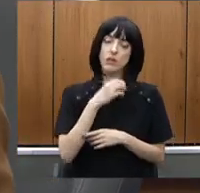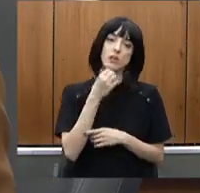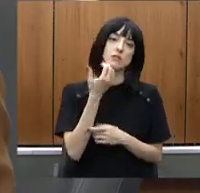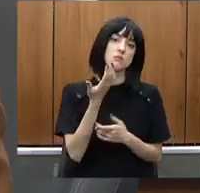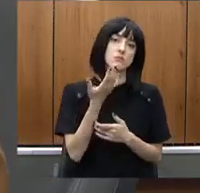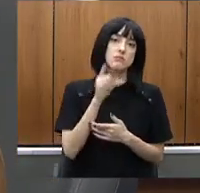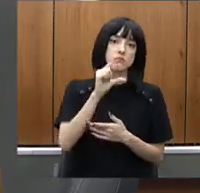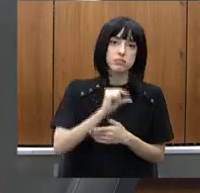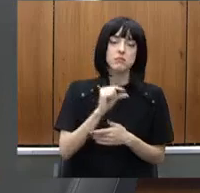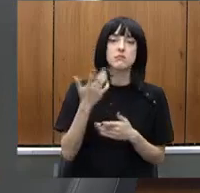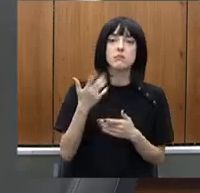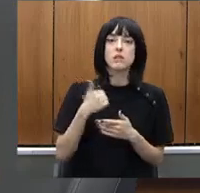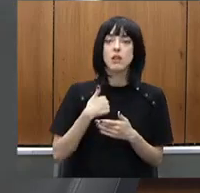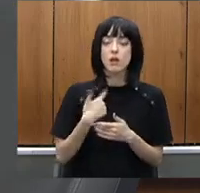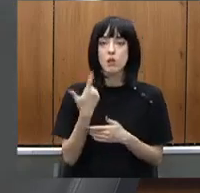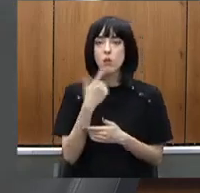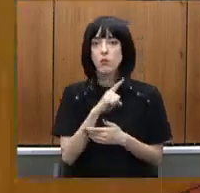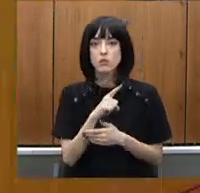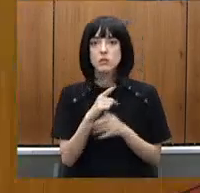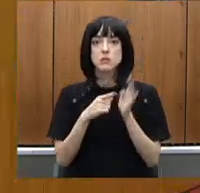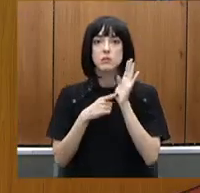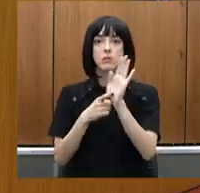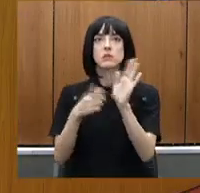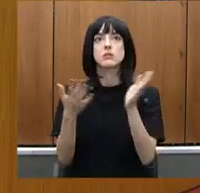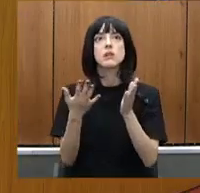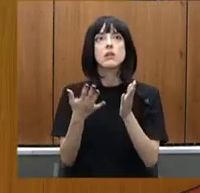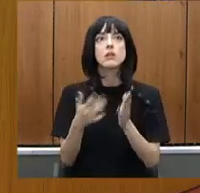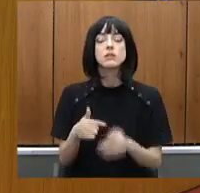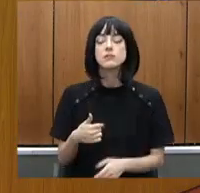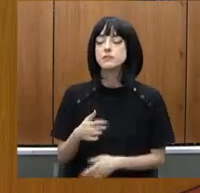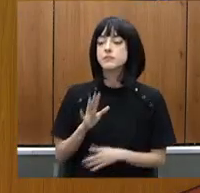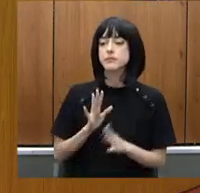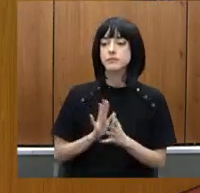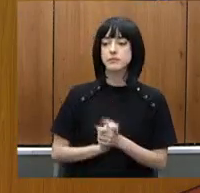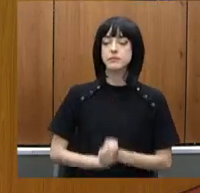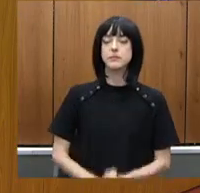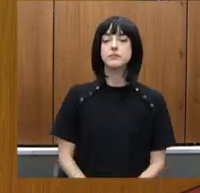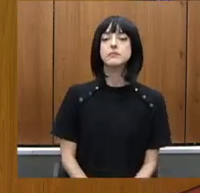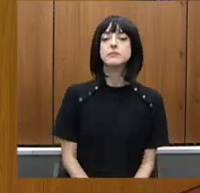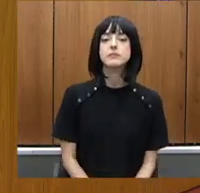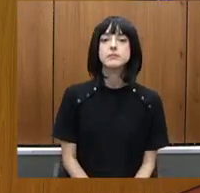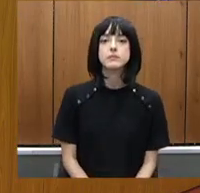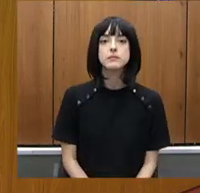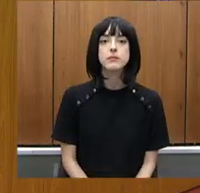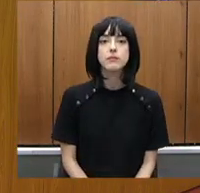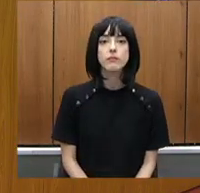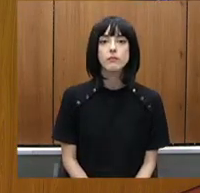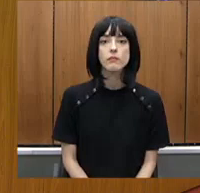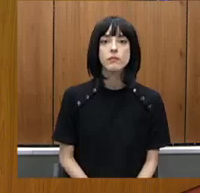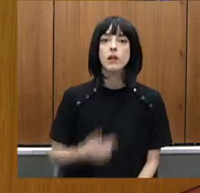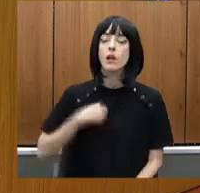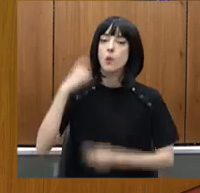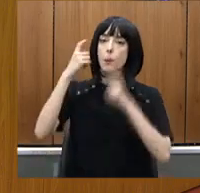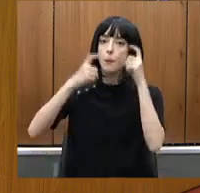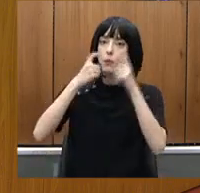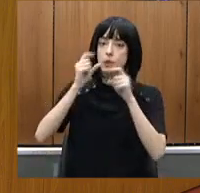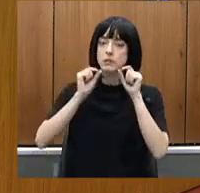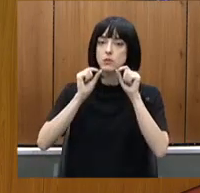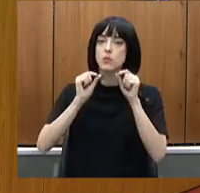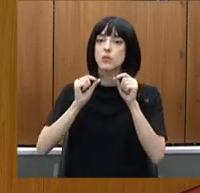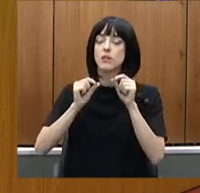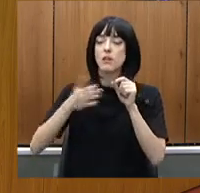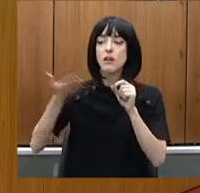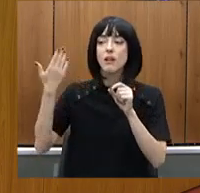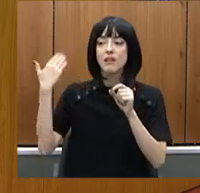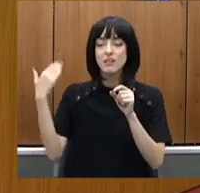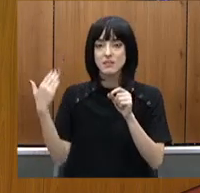eu consigo mostrar a minha preocupação Comandante é exatamente por essa já foi no outro Assembleia fiscaliza isso é porque a gente não